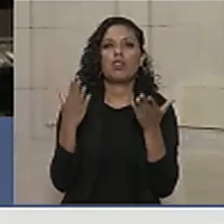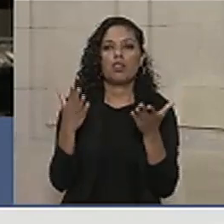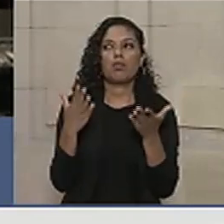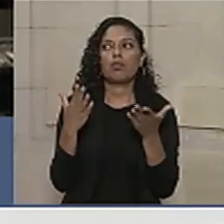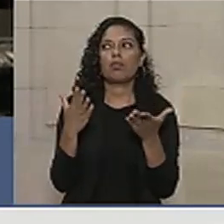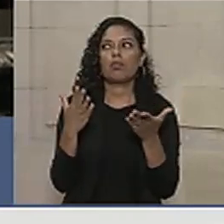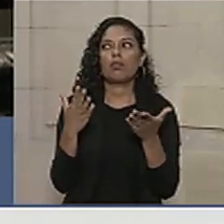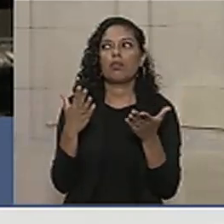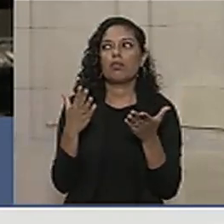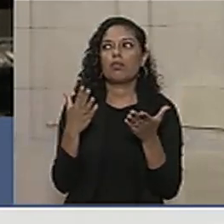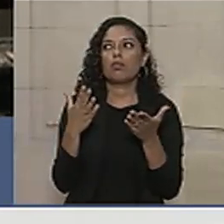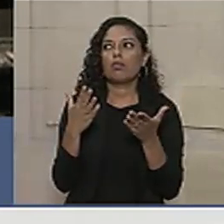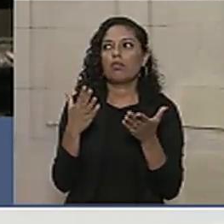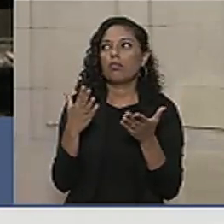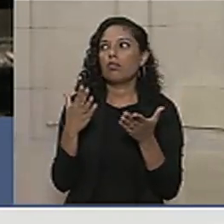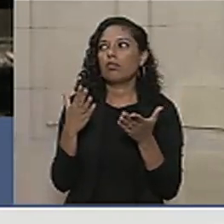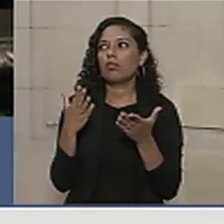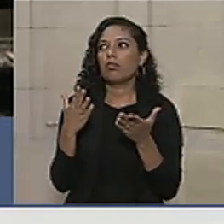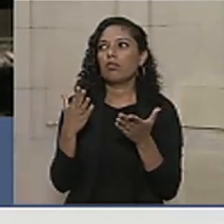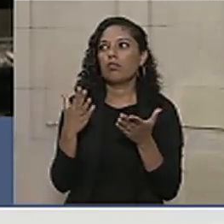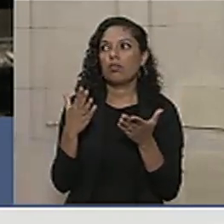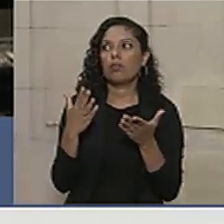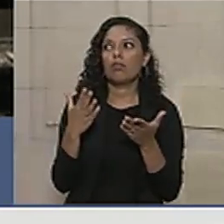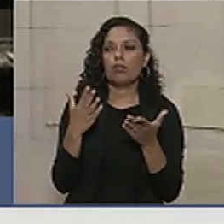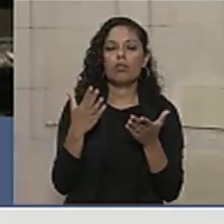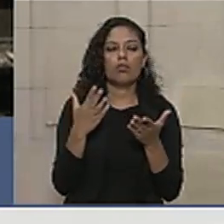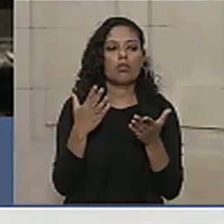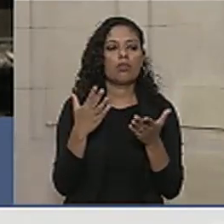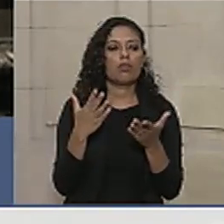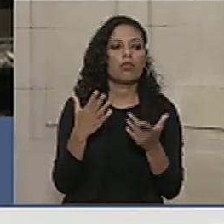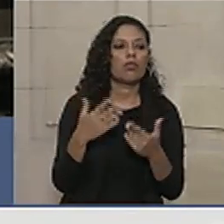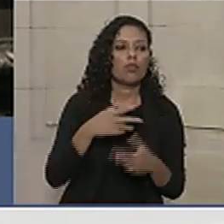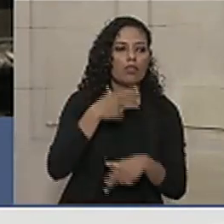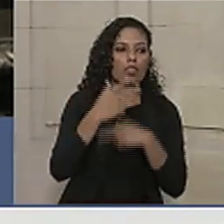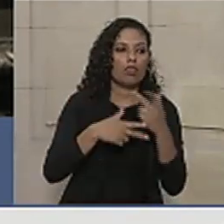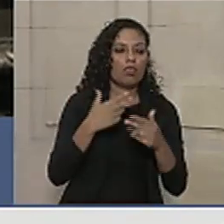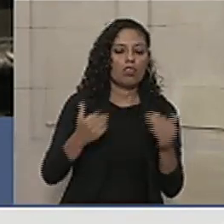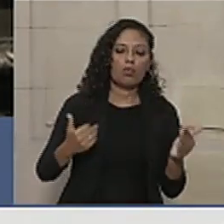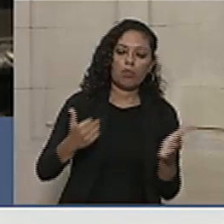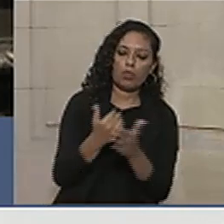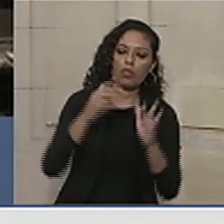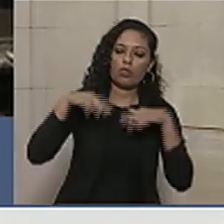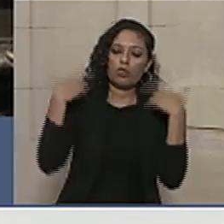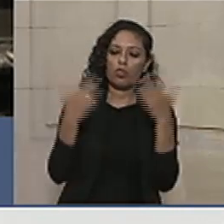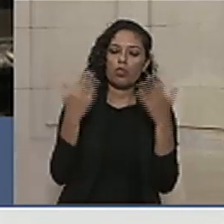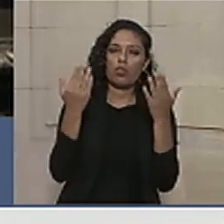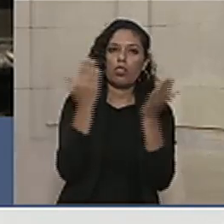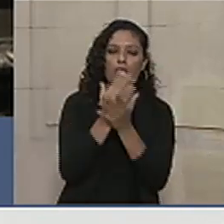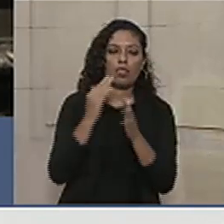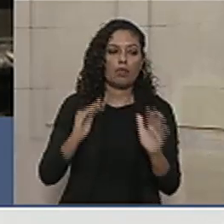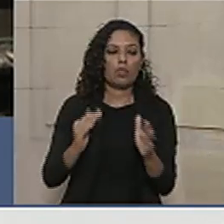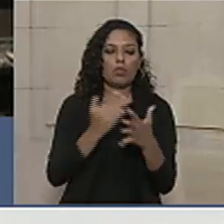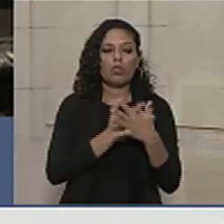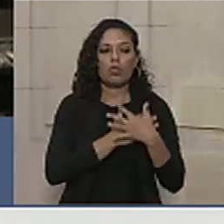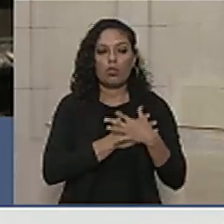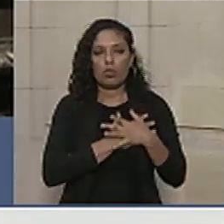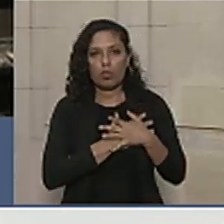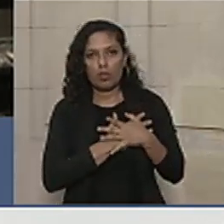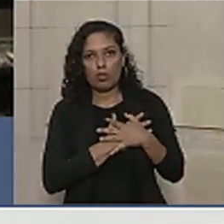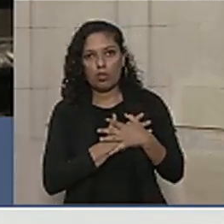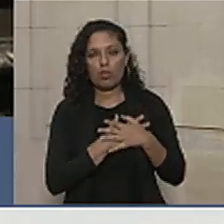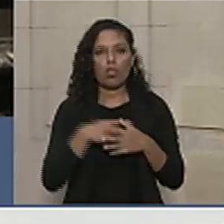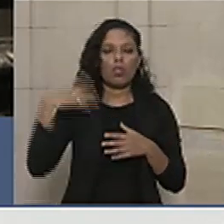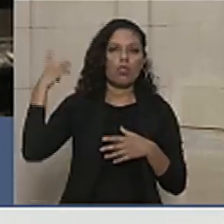senhor presidente, prazer tê-lo presidindo aí o nosso expediente final, me solidarizar com